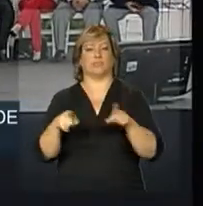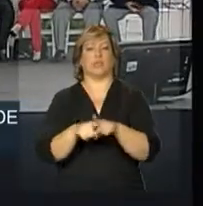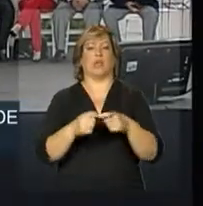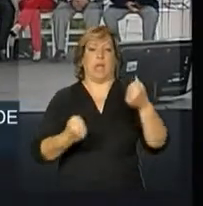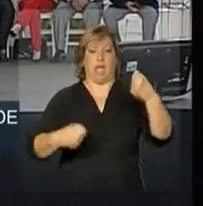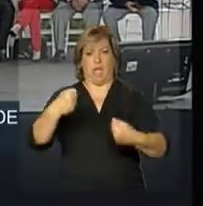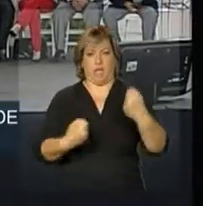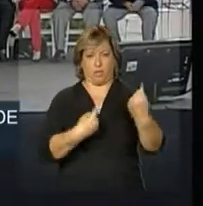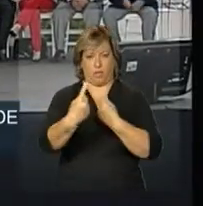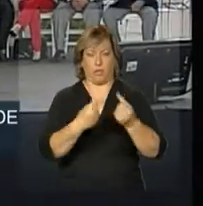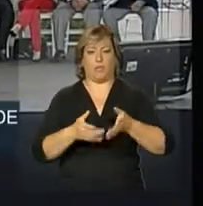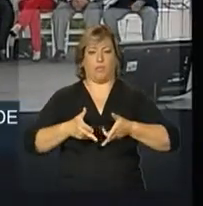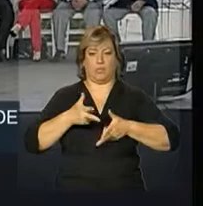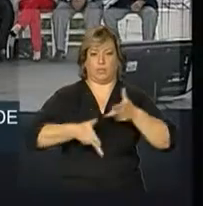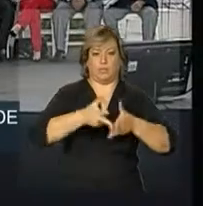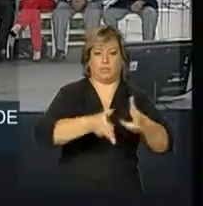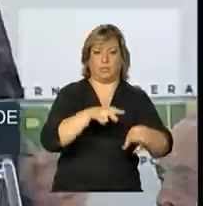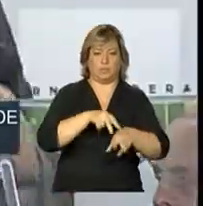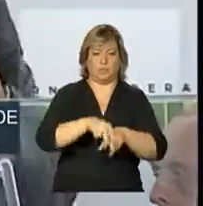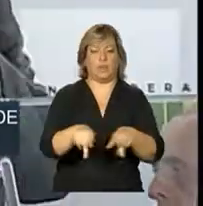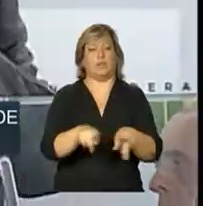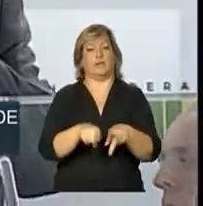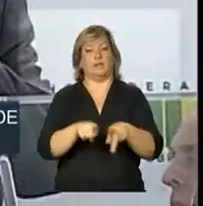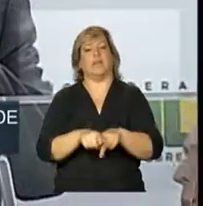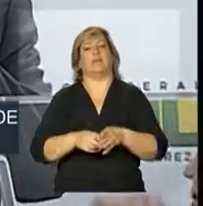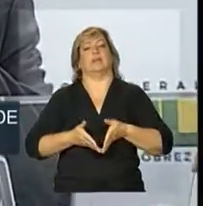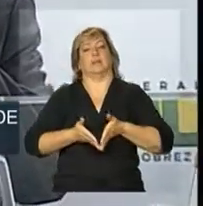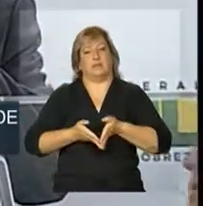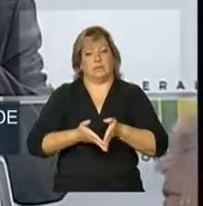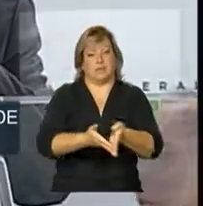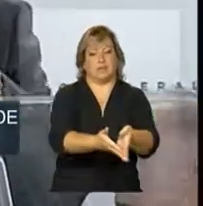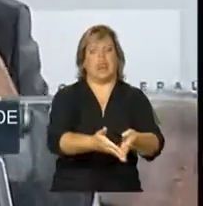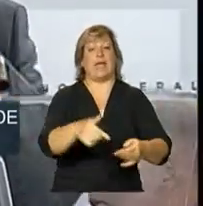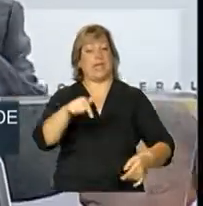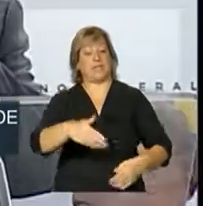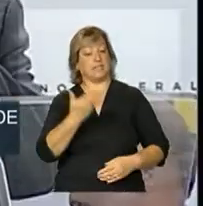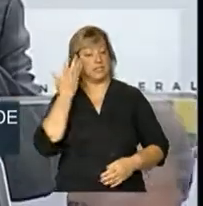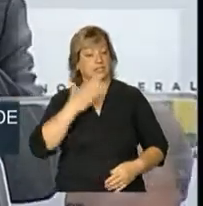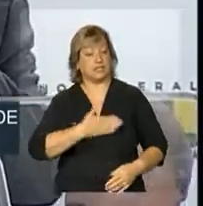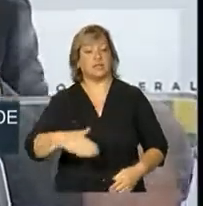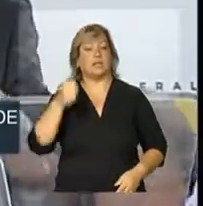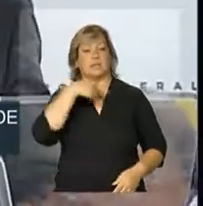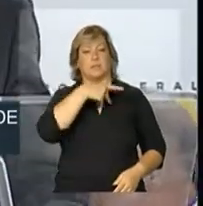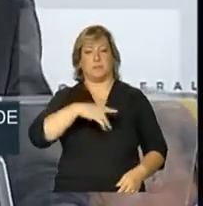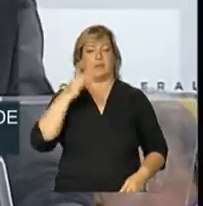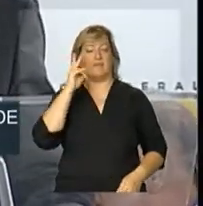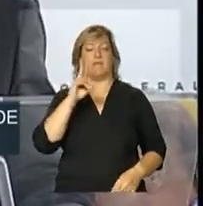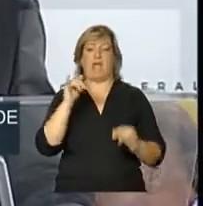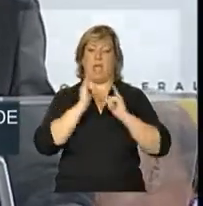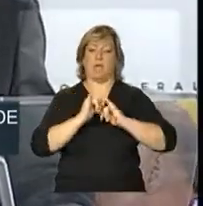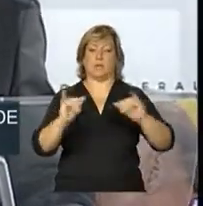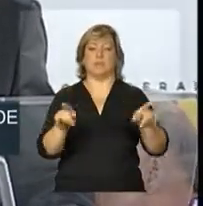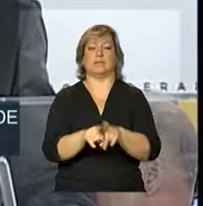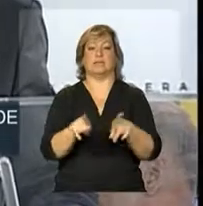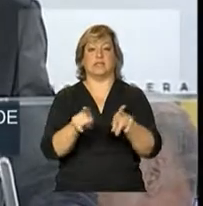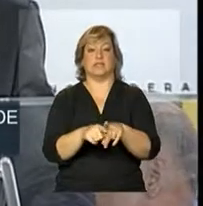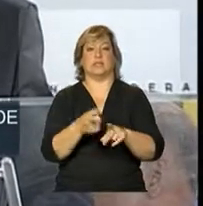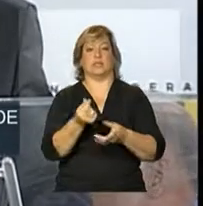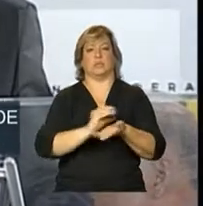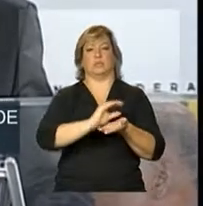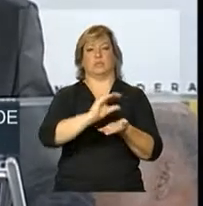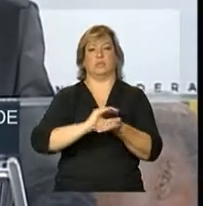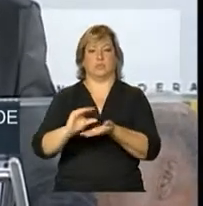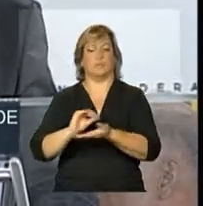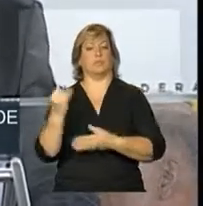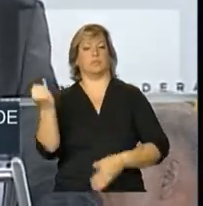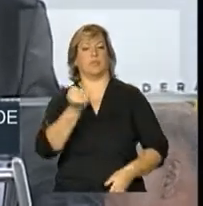rodovia, ferrovia e hidrovia. E, nesses dias, nós também vamos anunciar, a presidenta Dilma vai anunciar recursos importantes